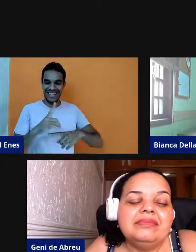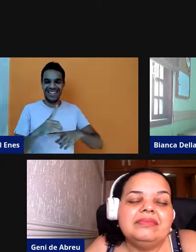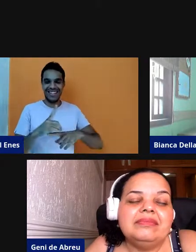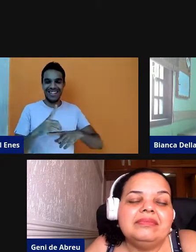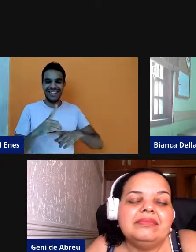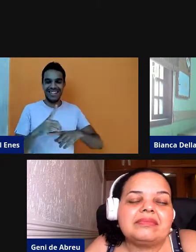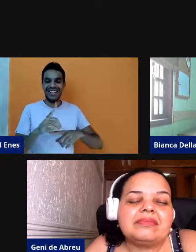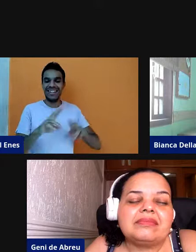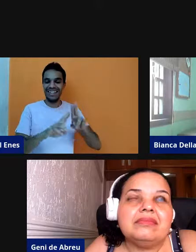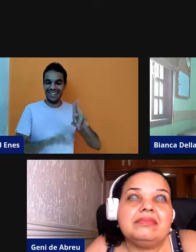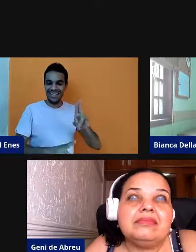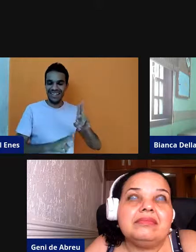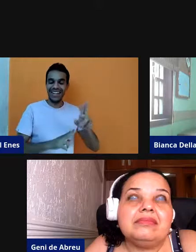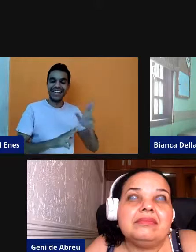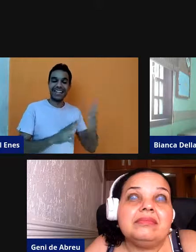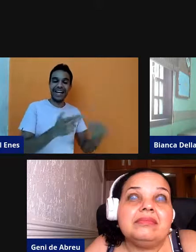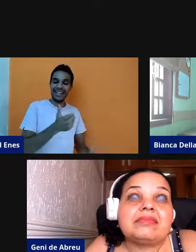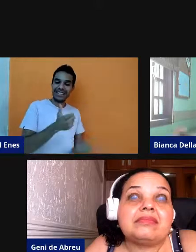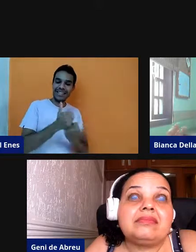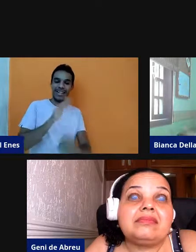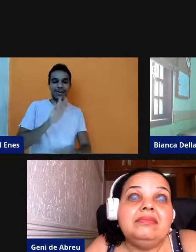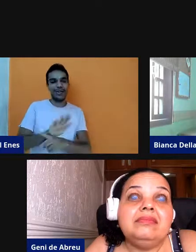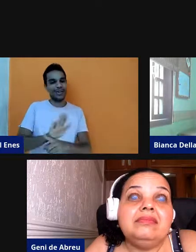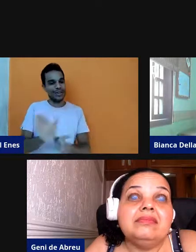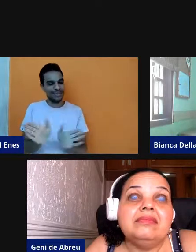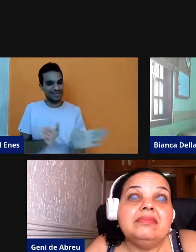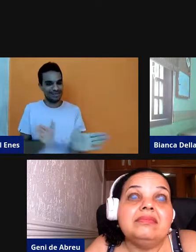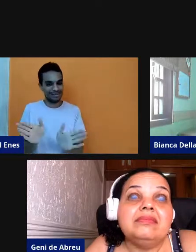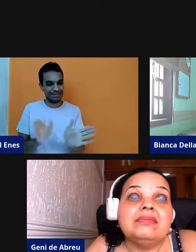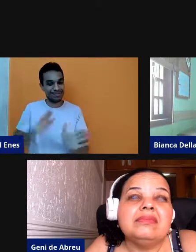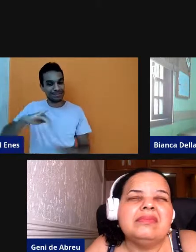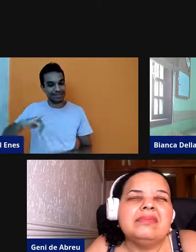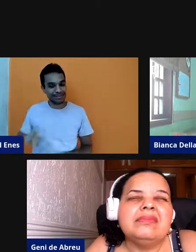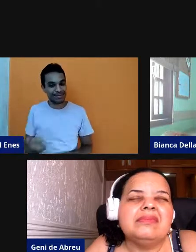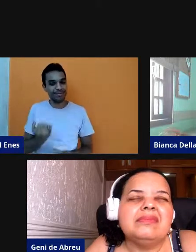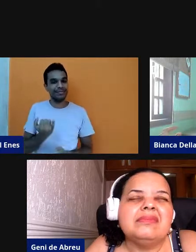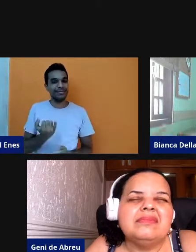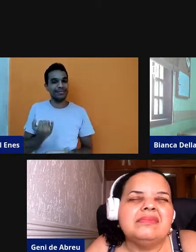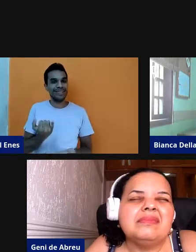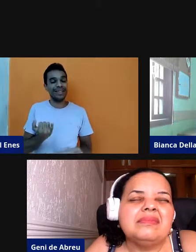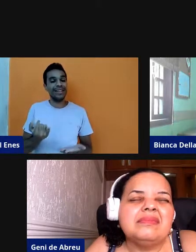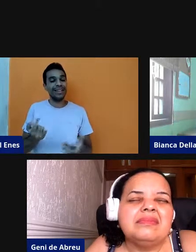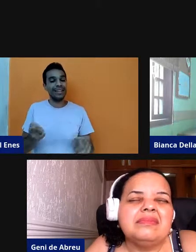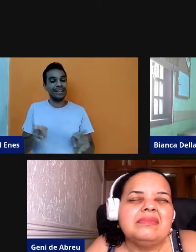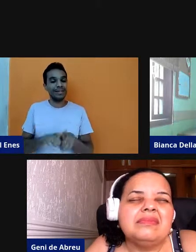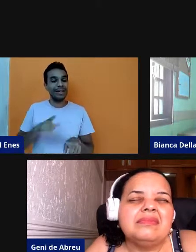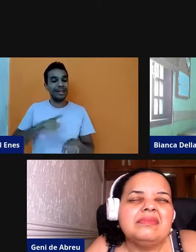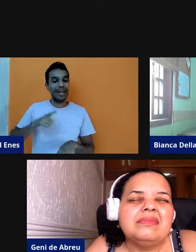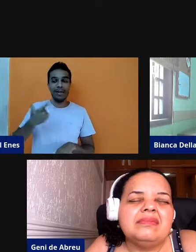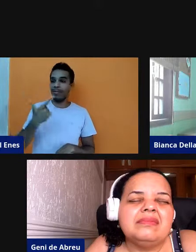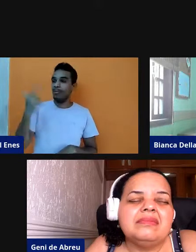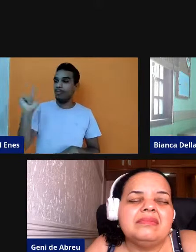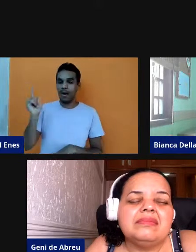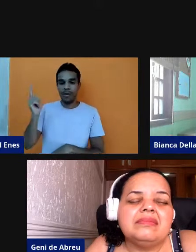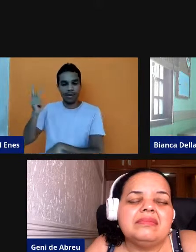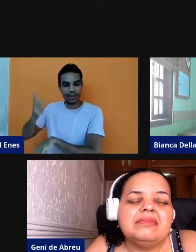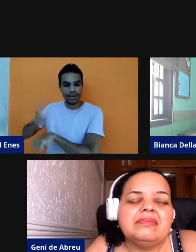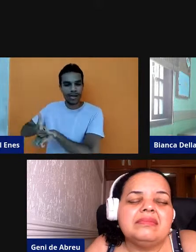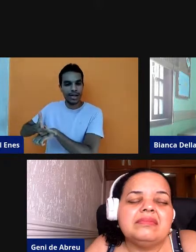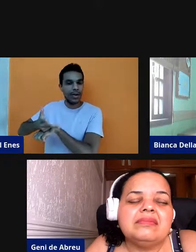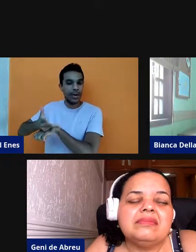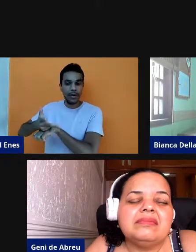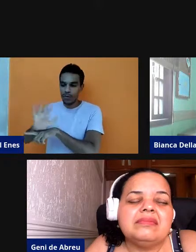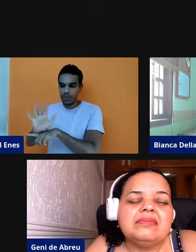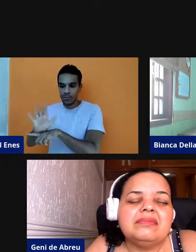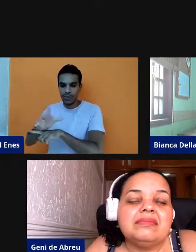abrilhantando a nossa live, ajudando a gente com a acessibilidade. Aproveitar para falar para vocês também que a gente tem uma segunda transmissão. O link está aqui